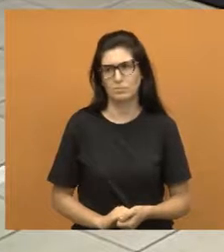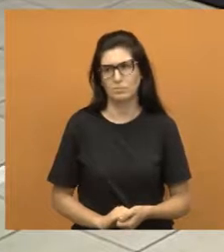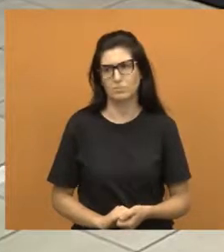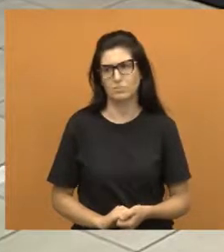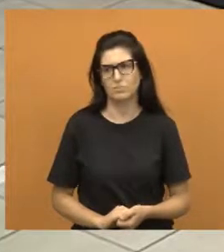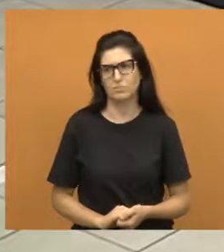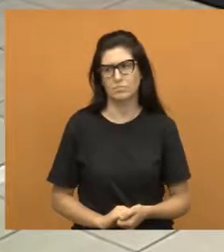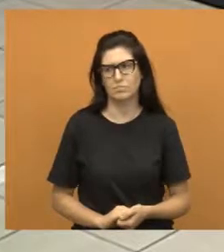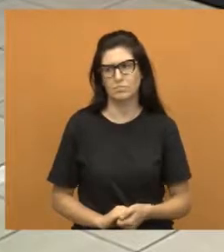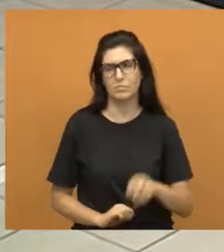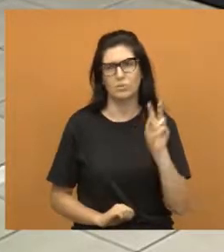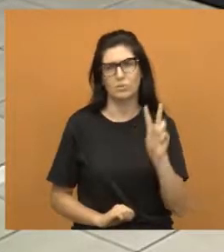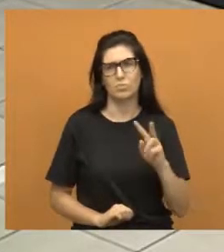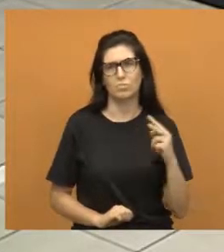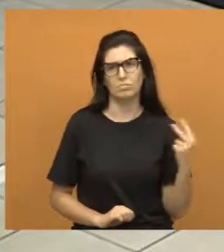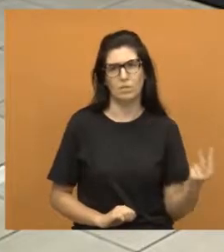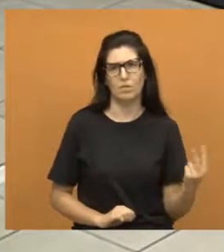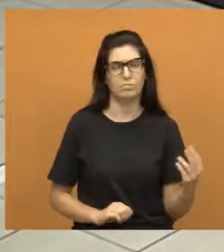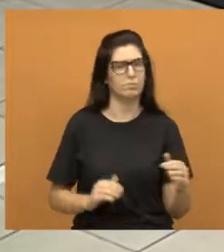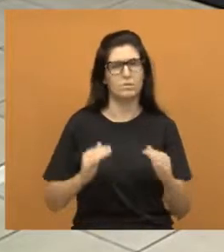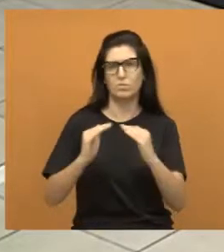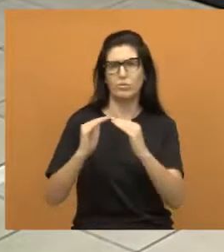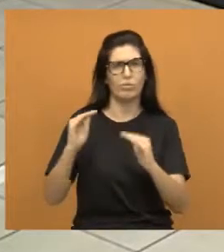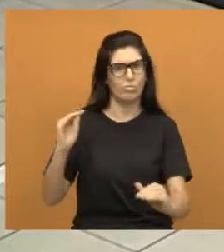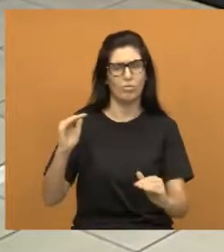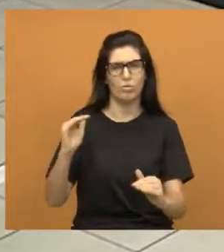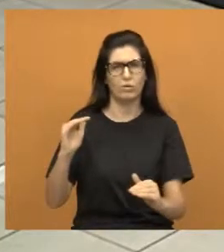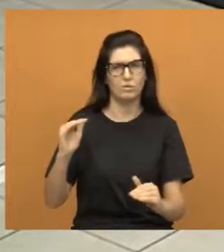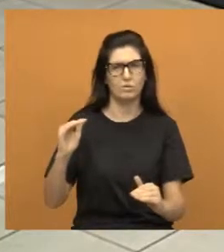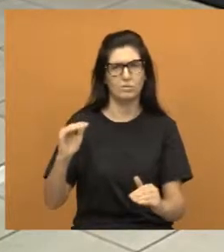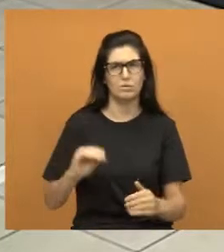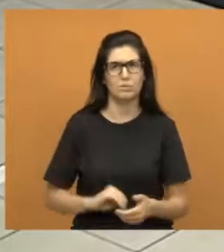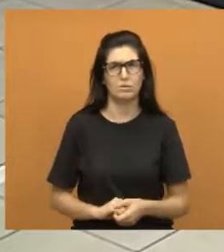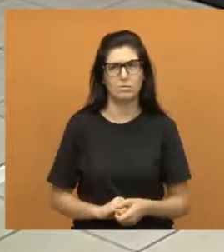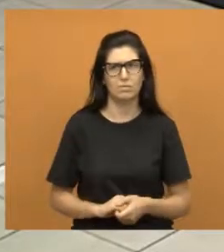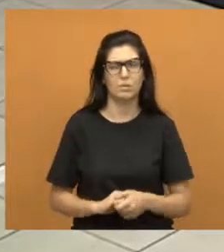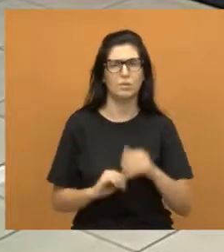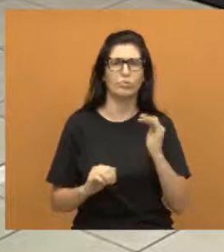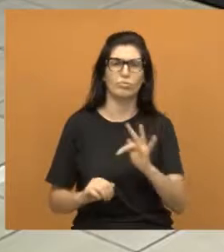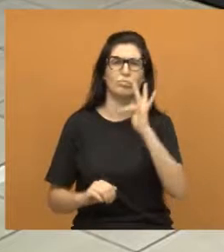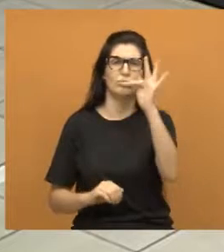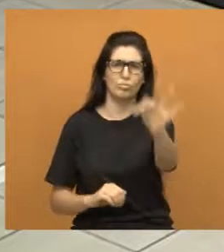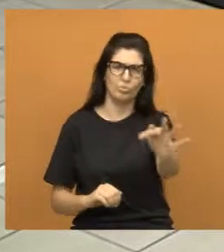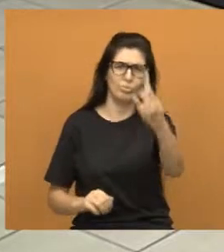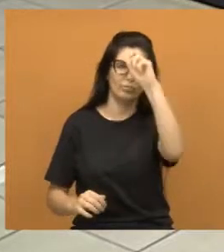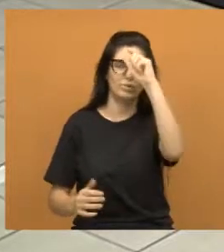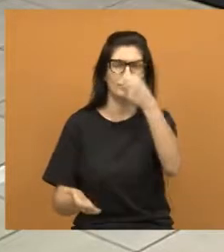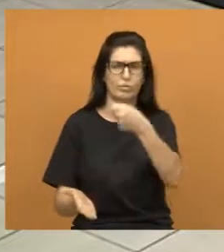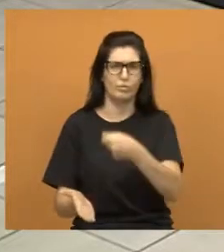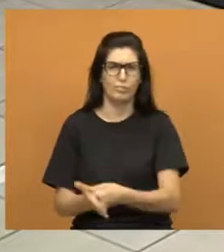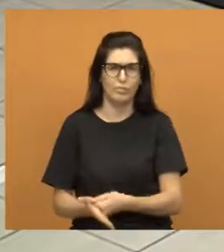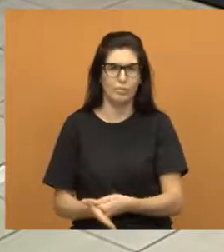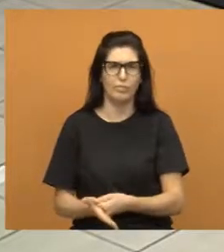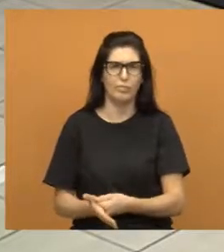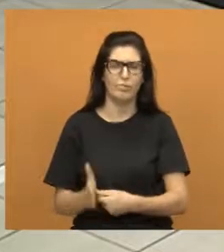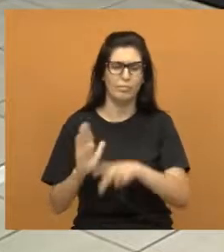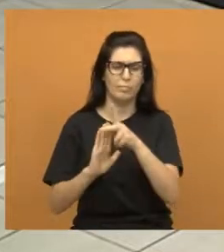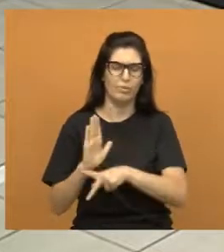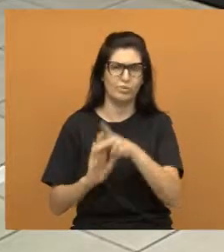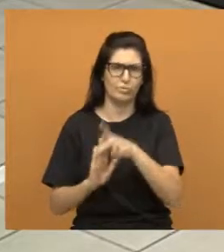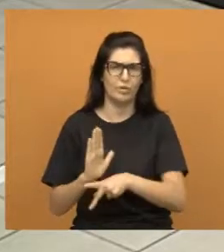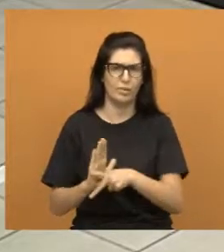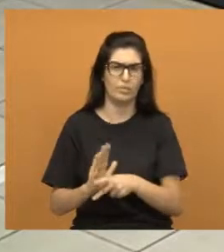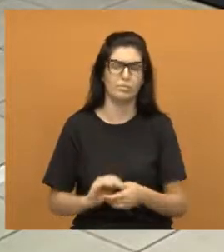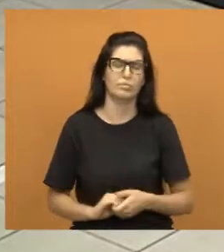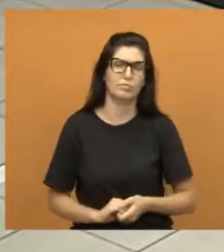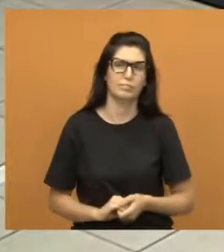O que forem contrários à votação... O que forem contrários ao adiamento por duas